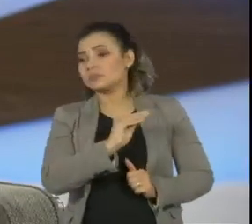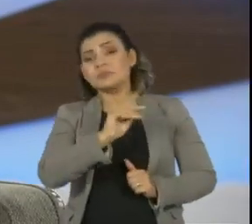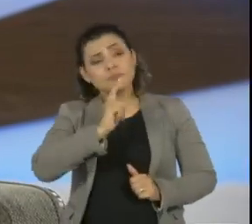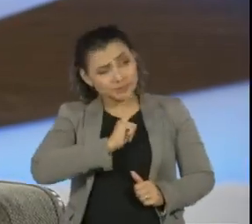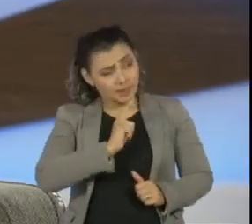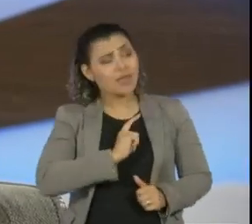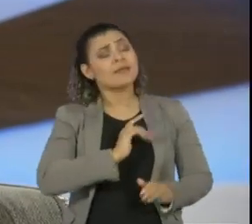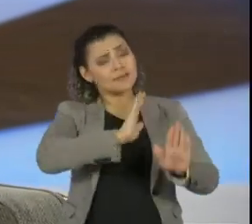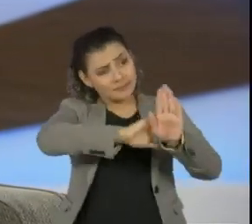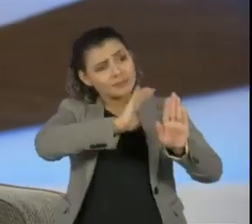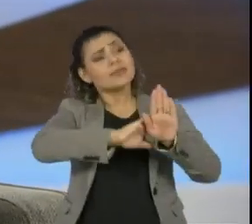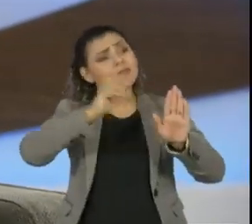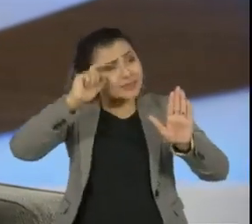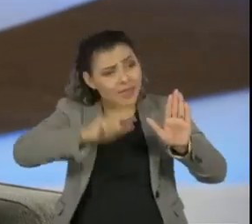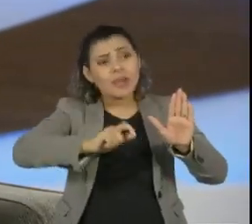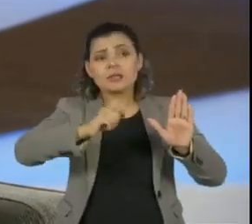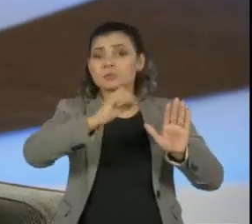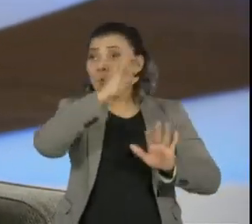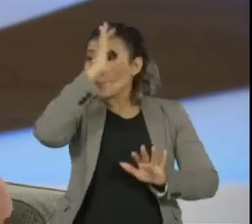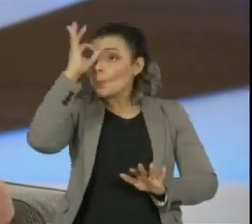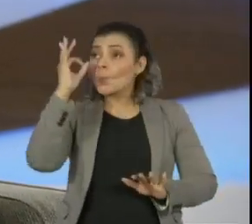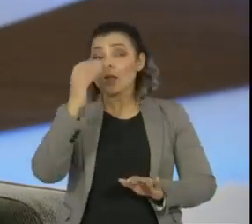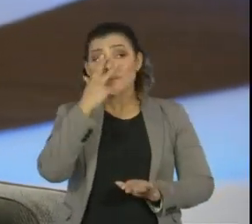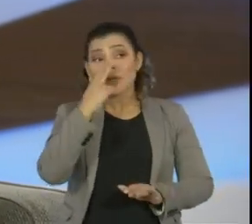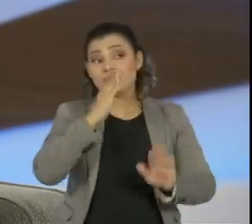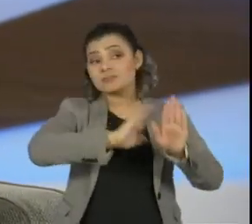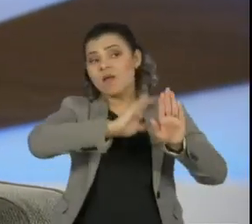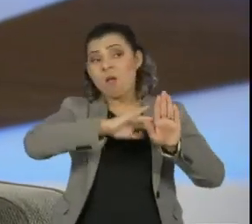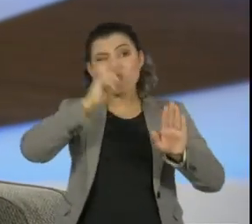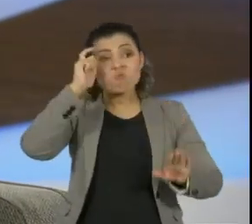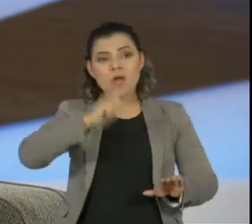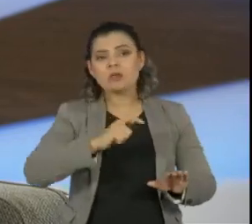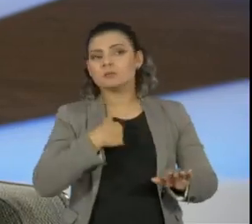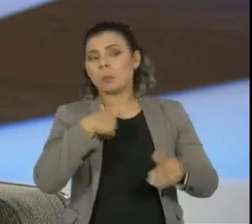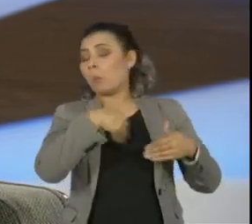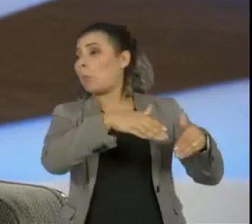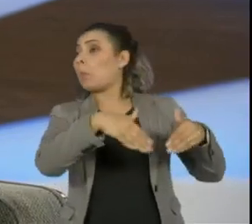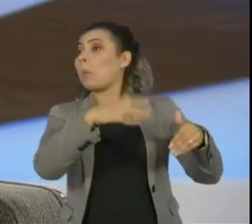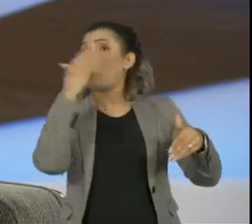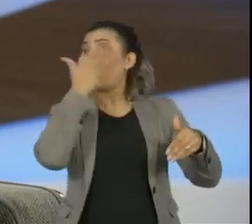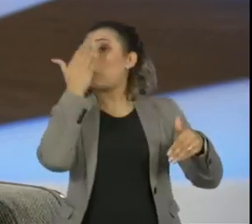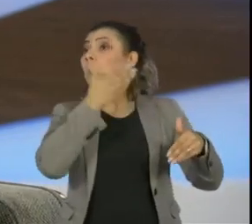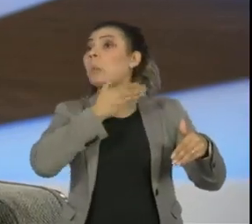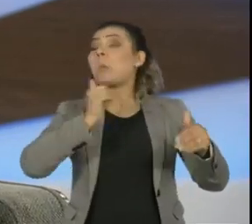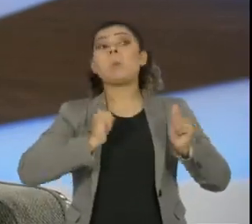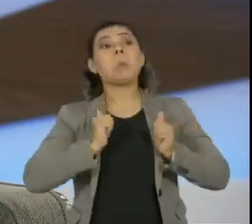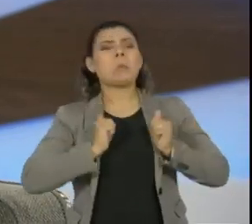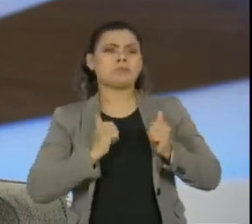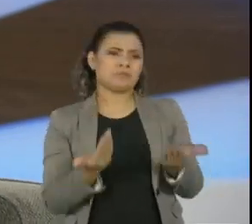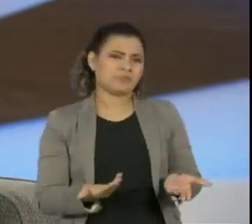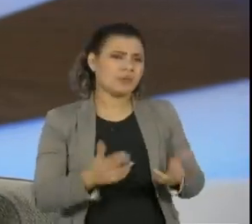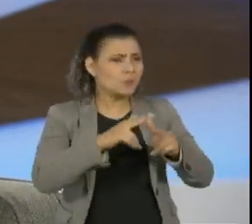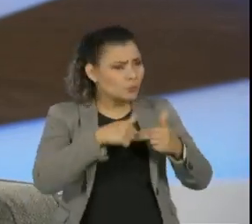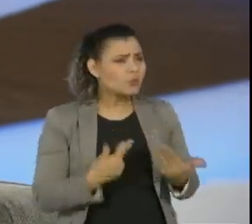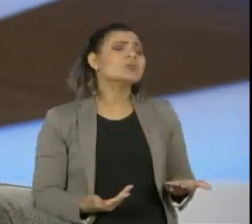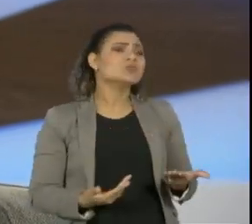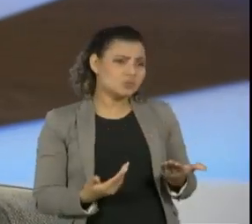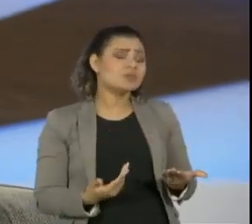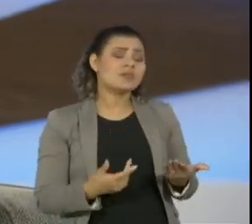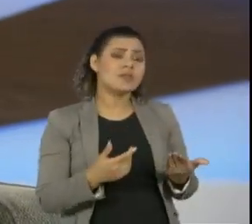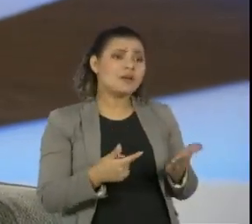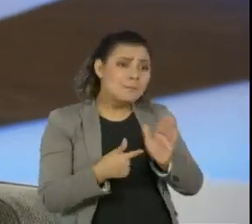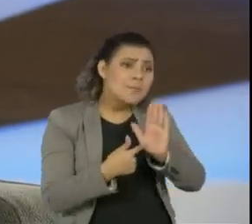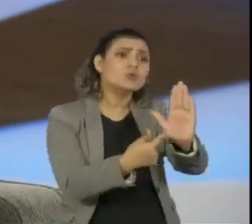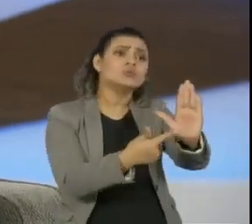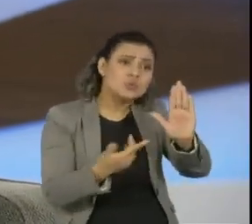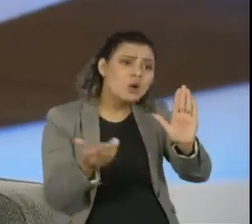esta opacidade intencional ea reunião ministerial que foi divulgada só torna